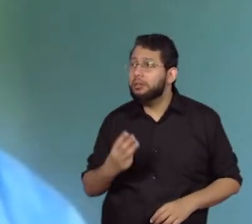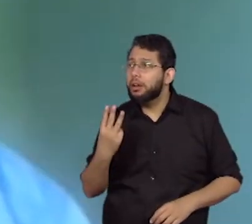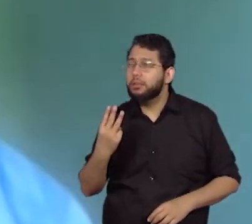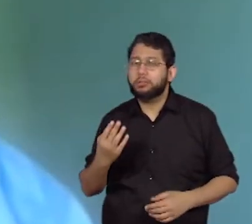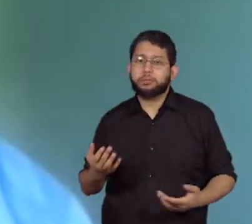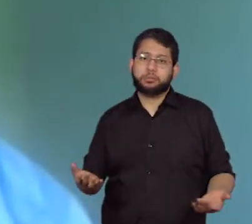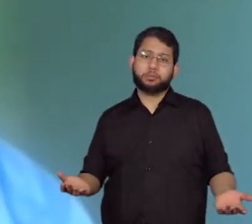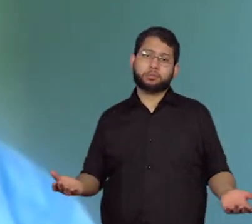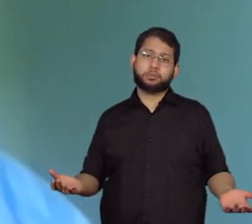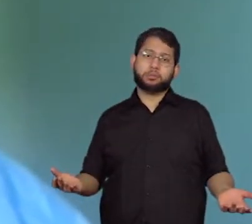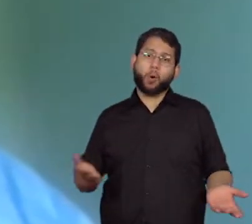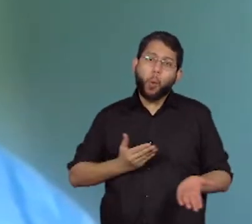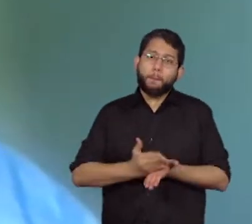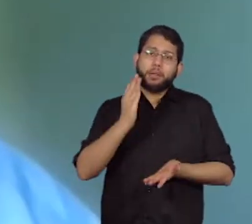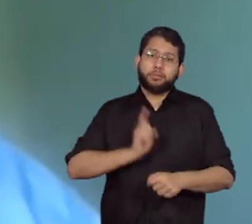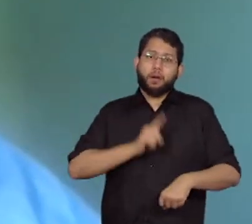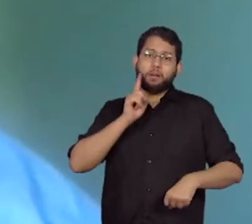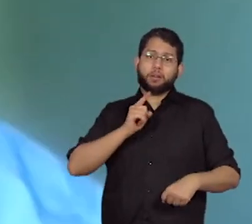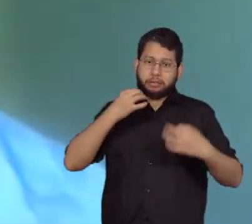Só que